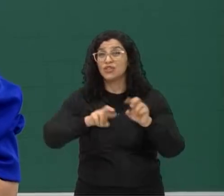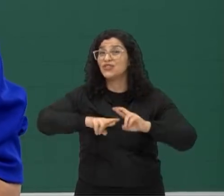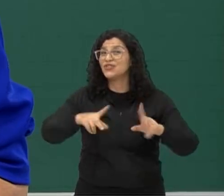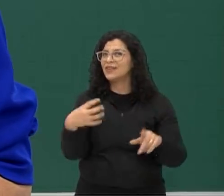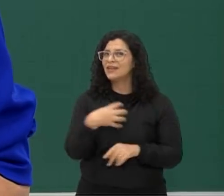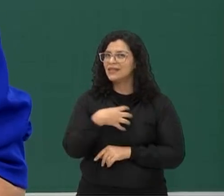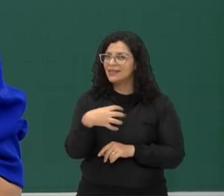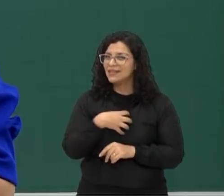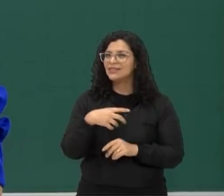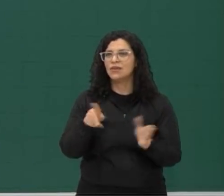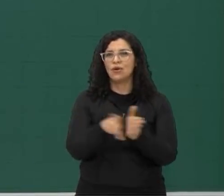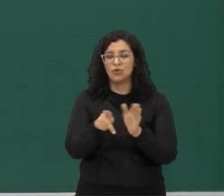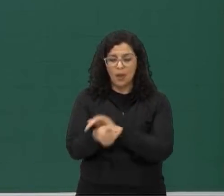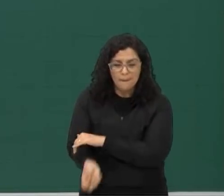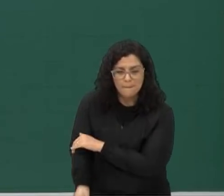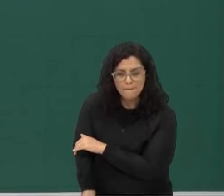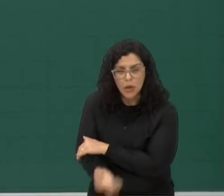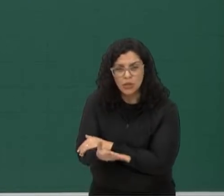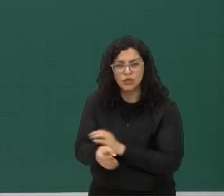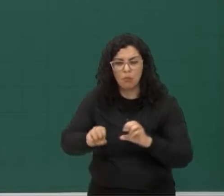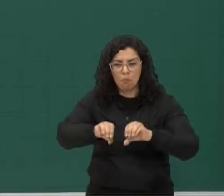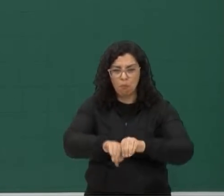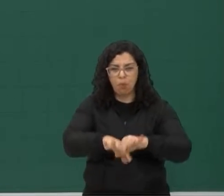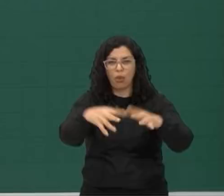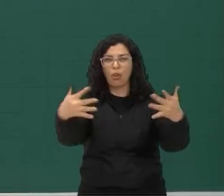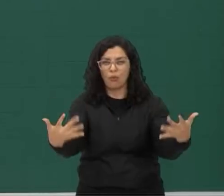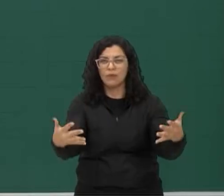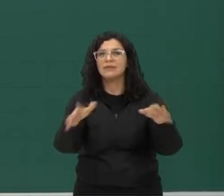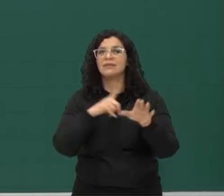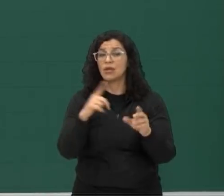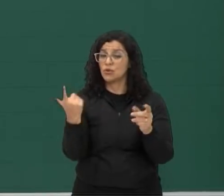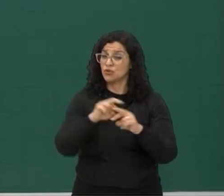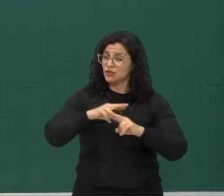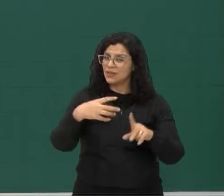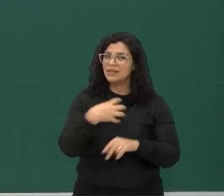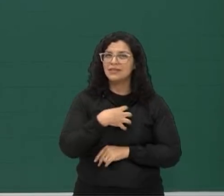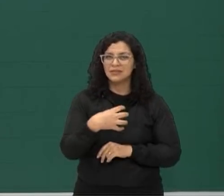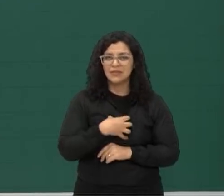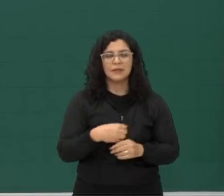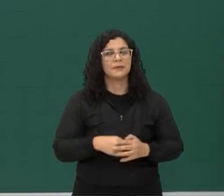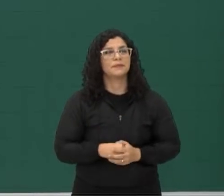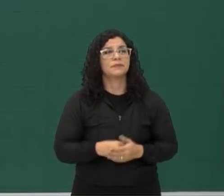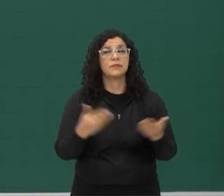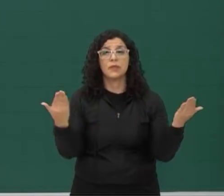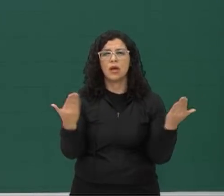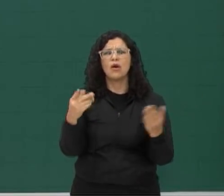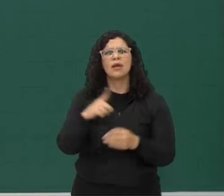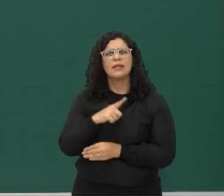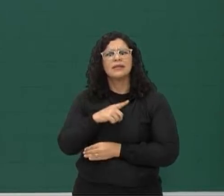do boliche, mas chegar pertinho. Professor Gilson, eu estou aqui com a